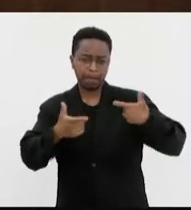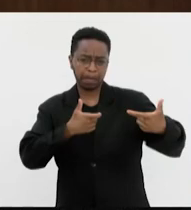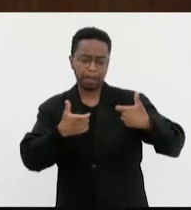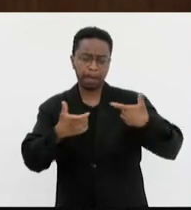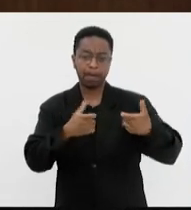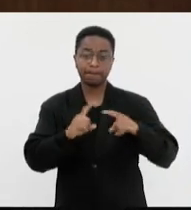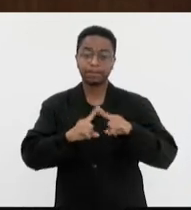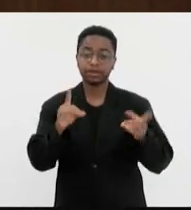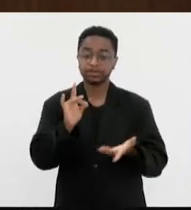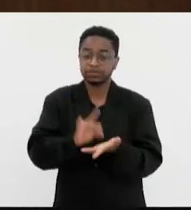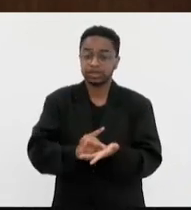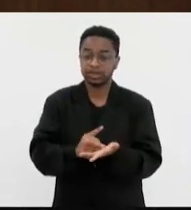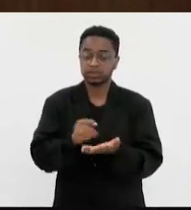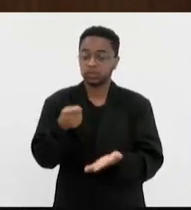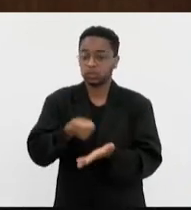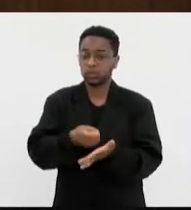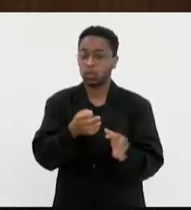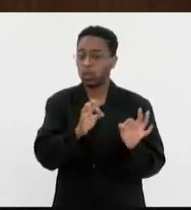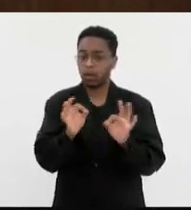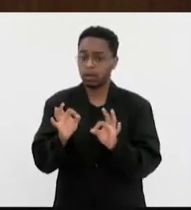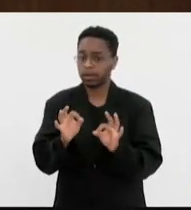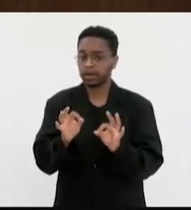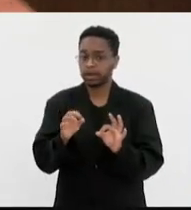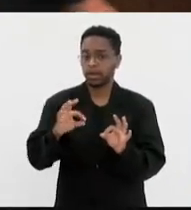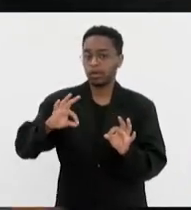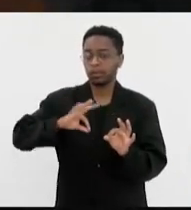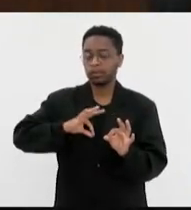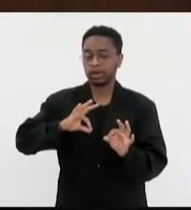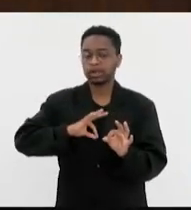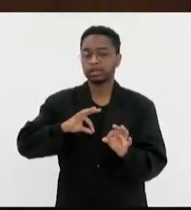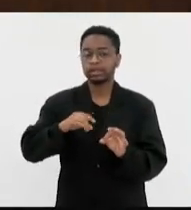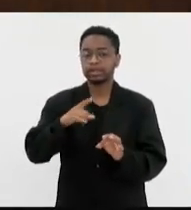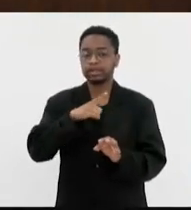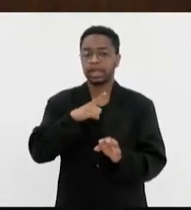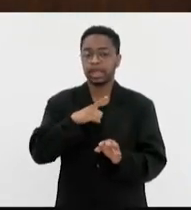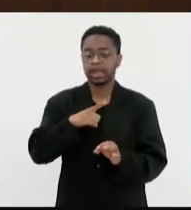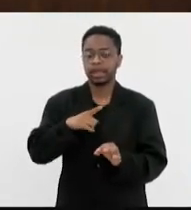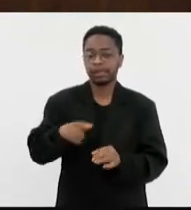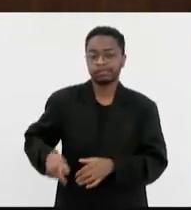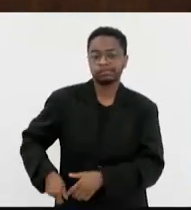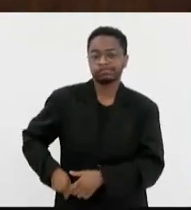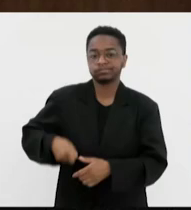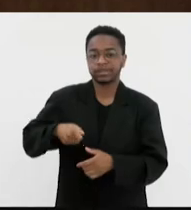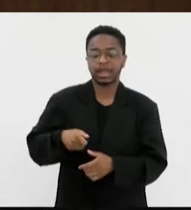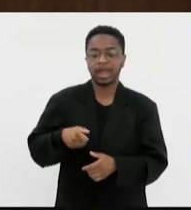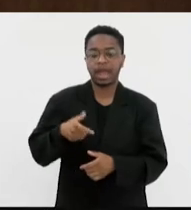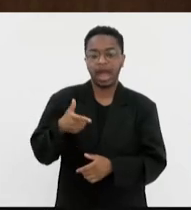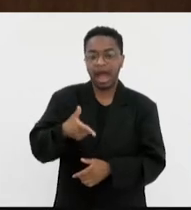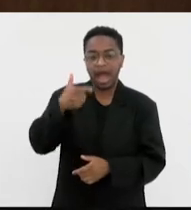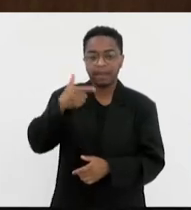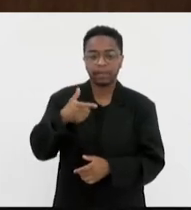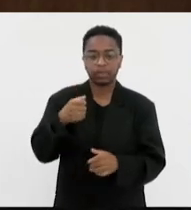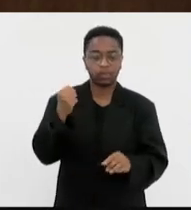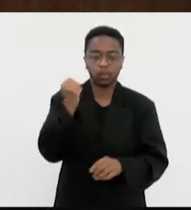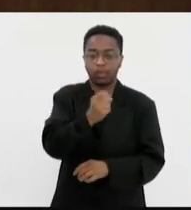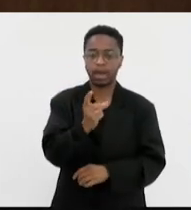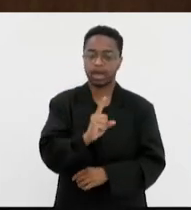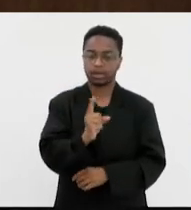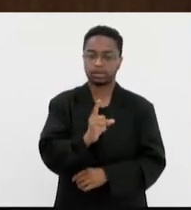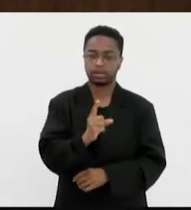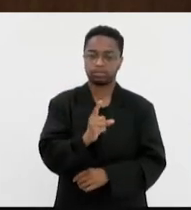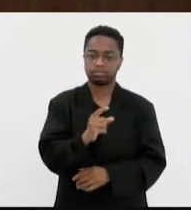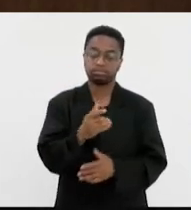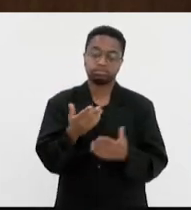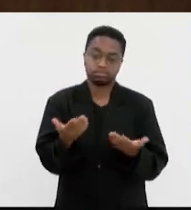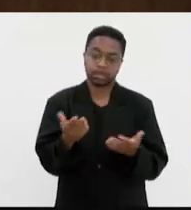Mas, na realidade, não obriga para que o policial tenha uma arma não letal. E, às vezes, a